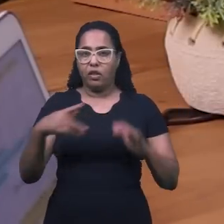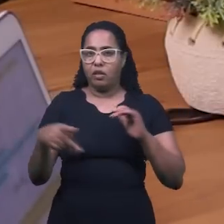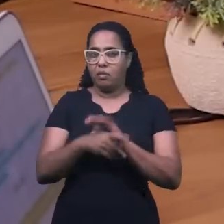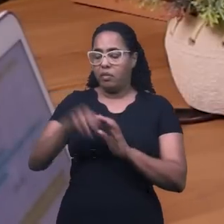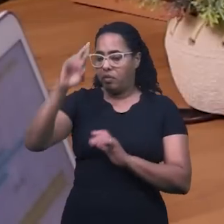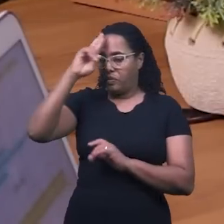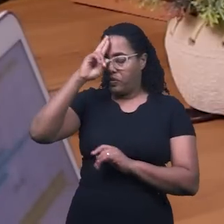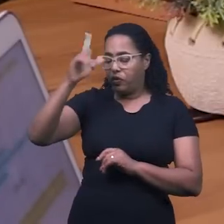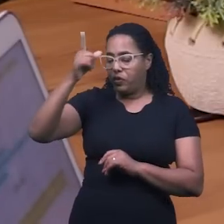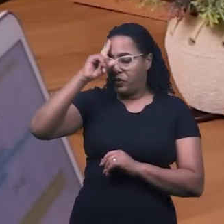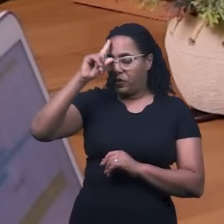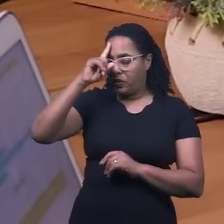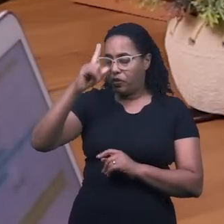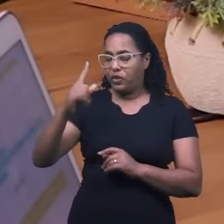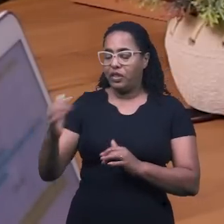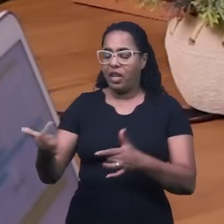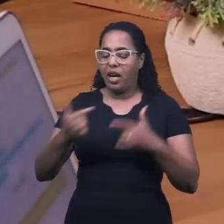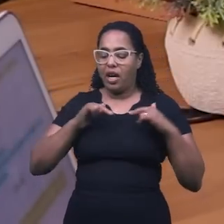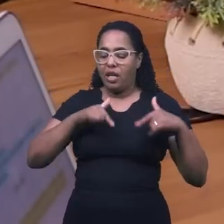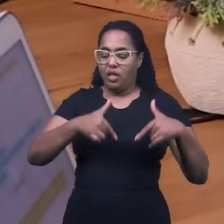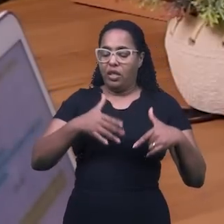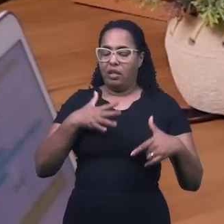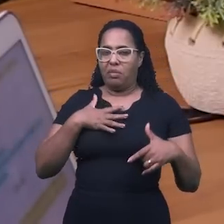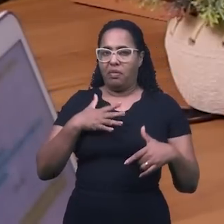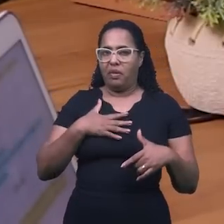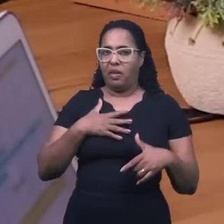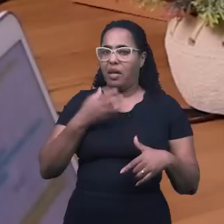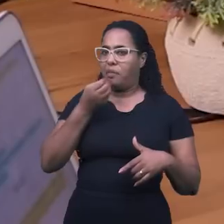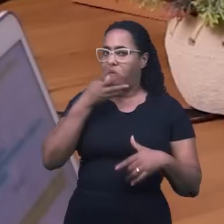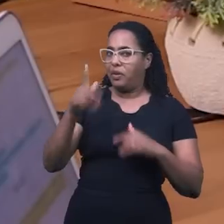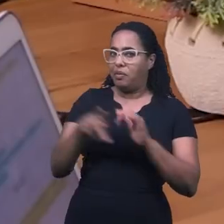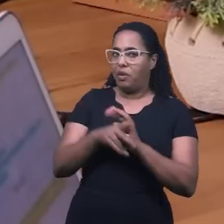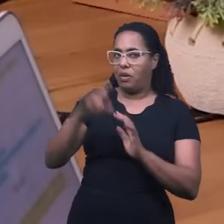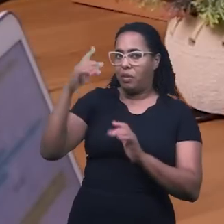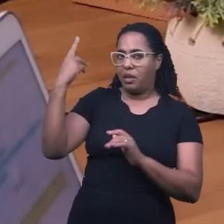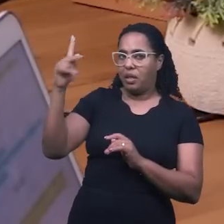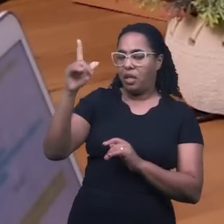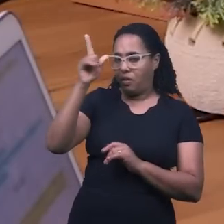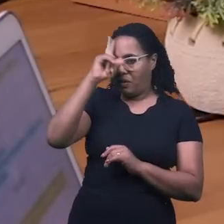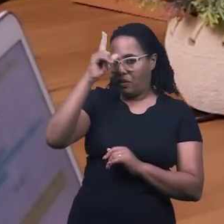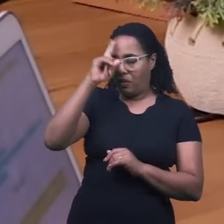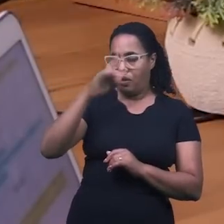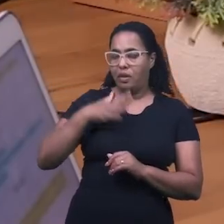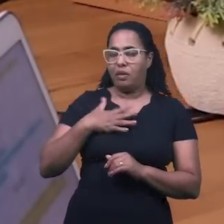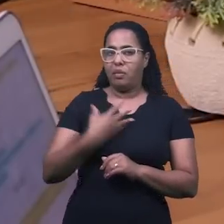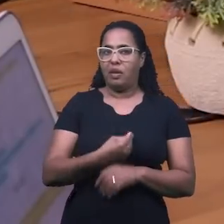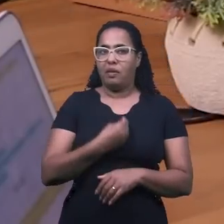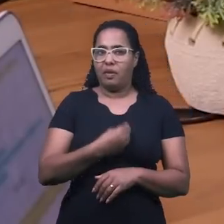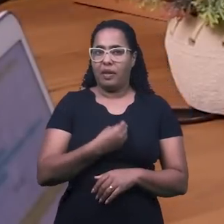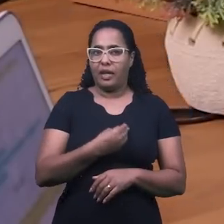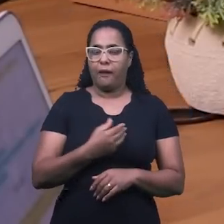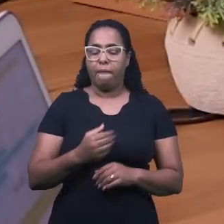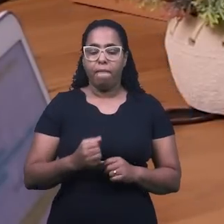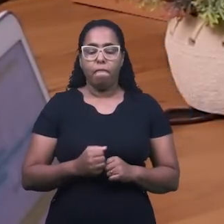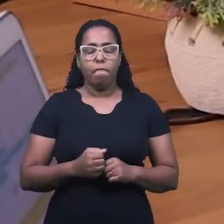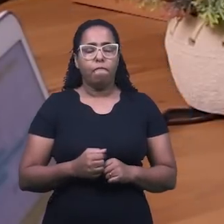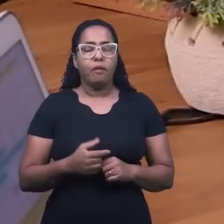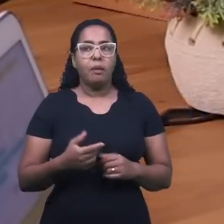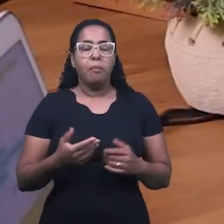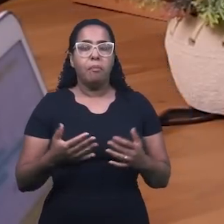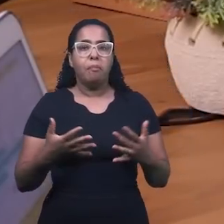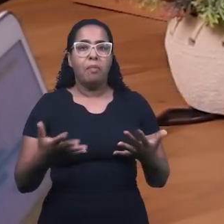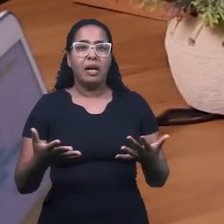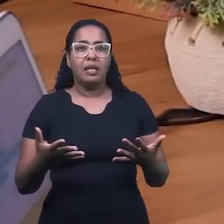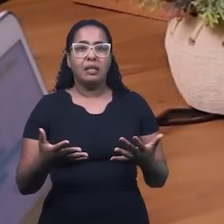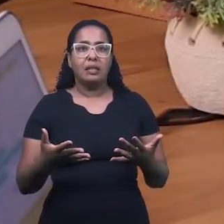a misericórdia dele me alcançava todos os dias. A bondade dele me alcançava todos os dias. Então, assim, aquilo